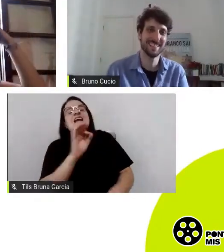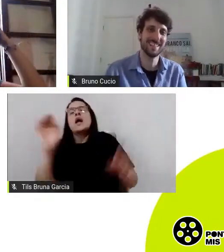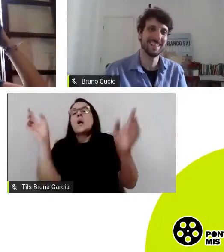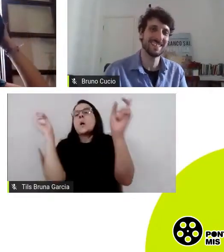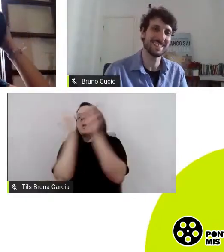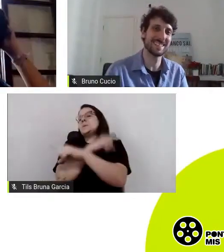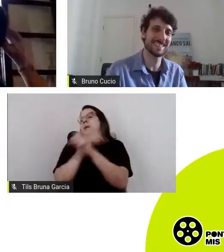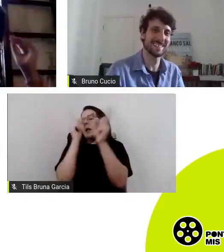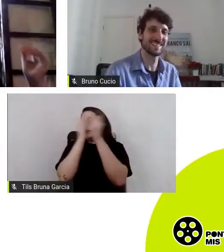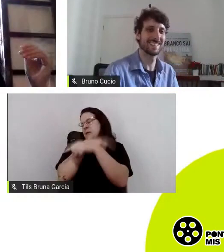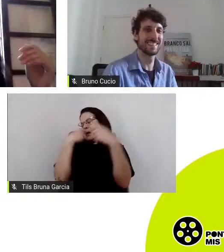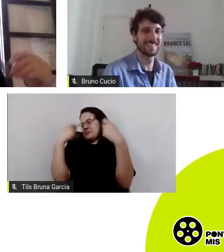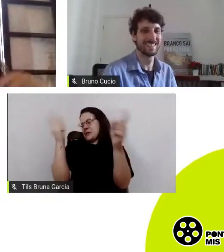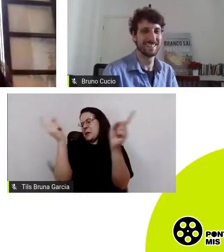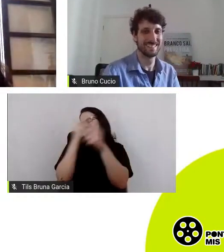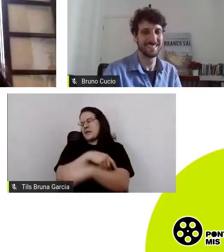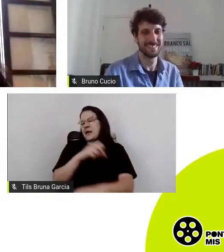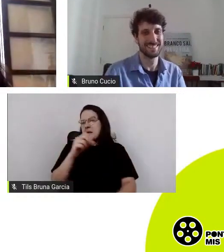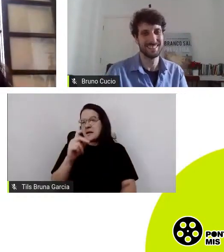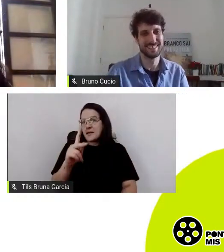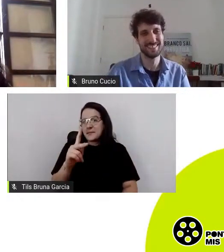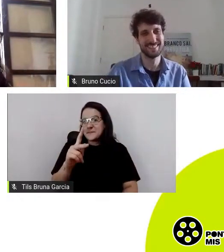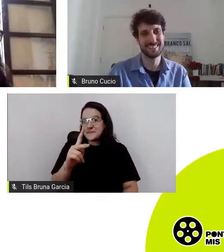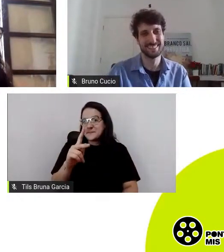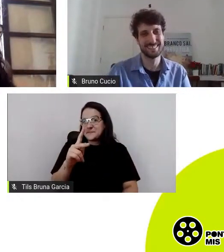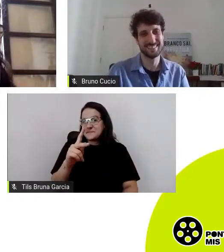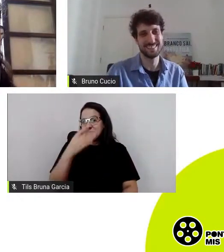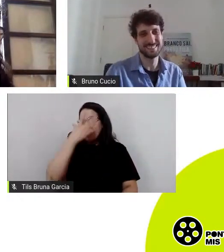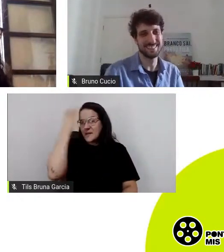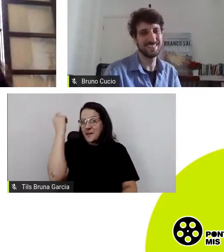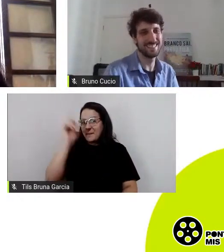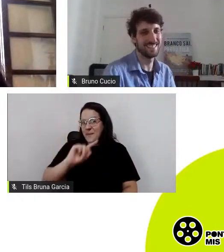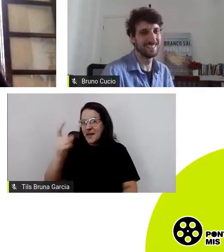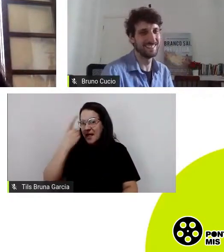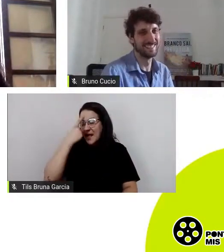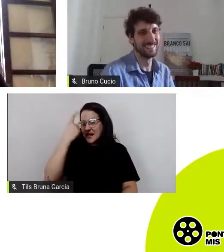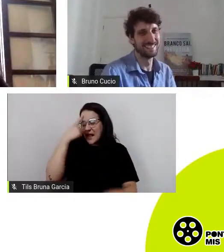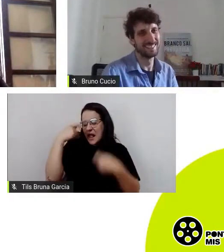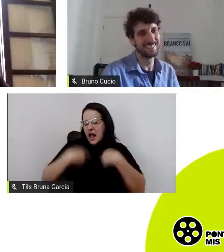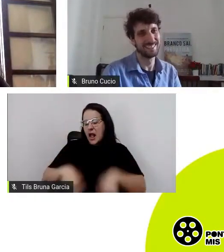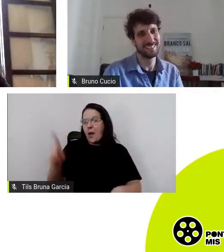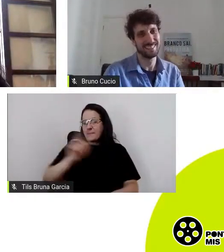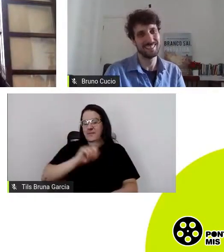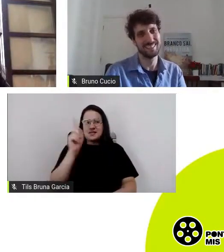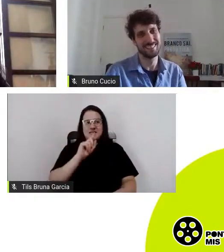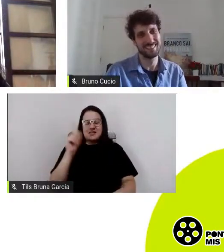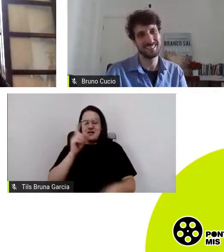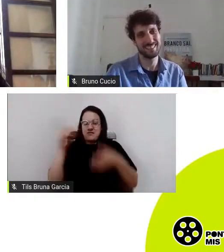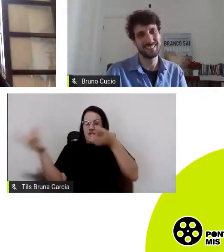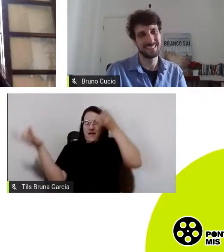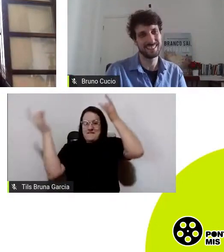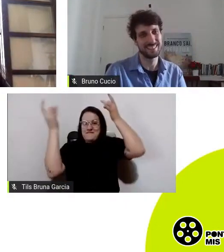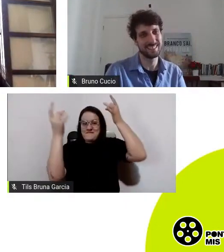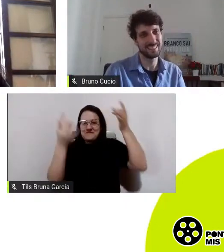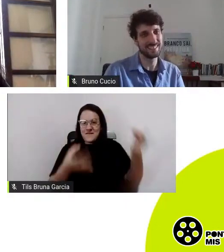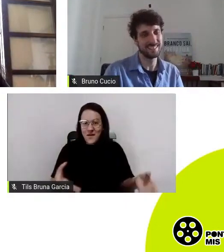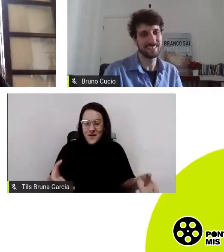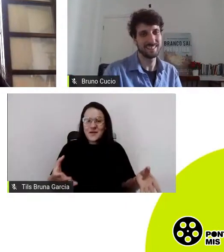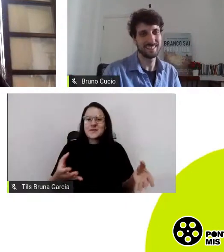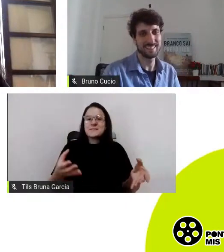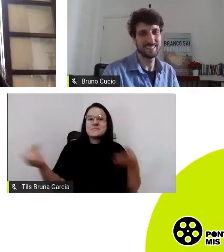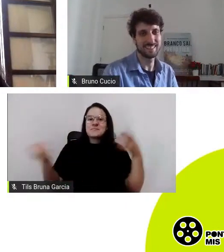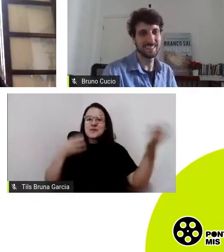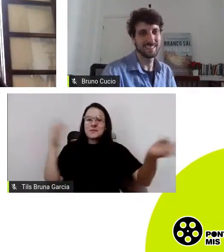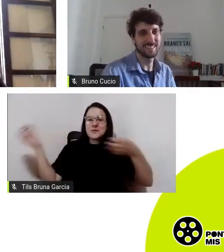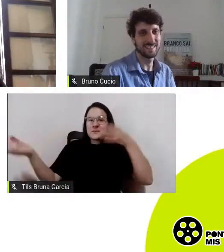foi no ano passado. Exato, esquece, não pensa na roupa, joga, queima, né, joga fora, inova tudo,